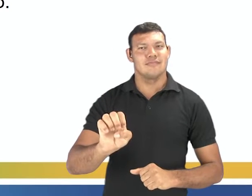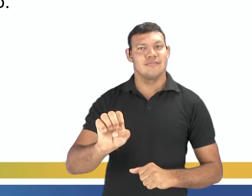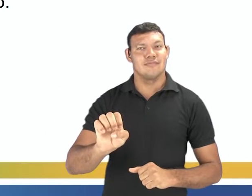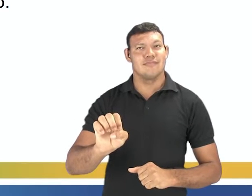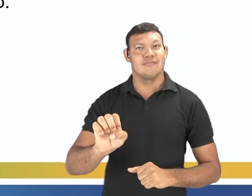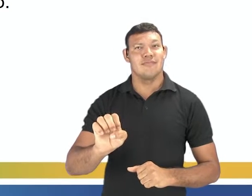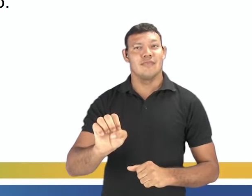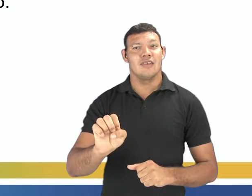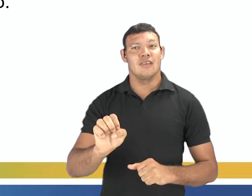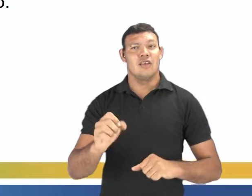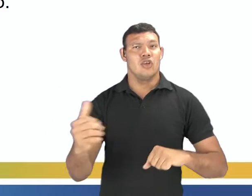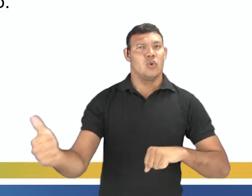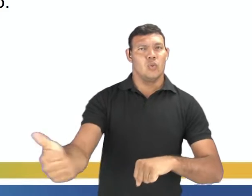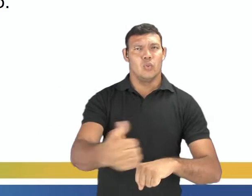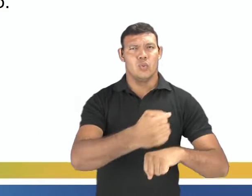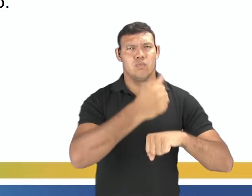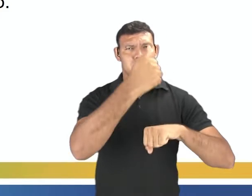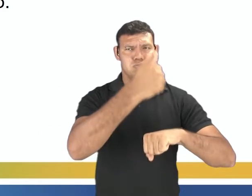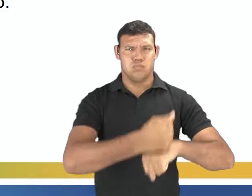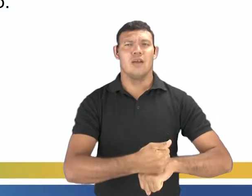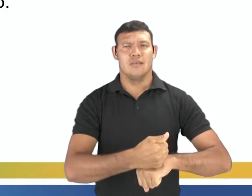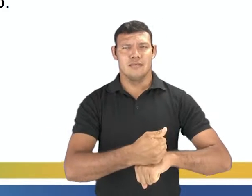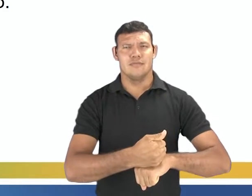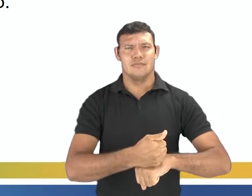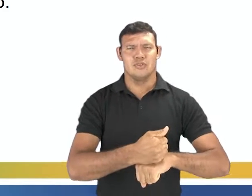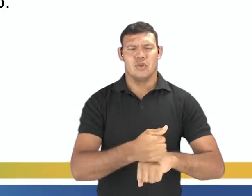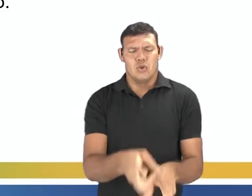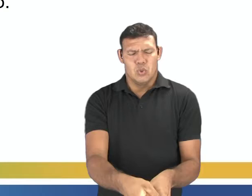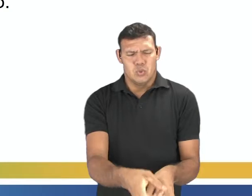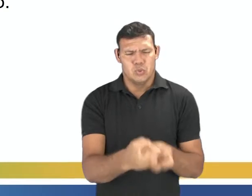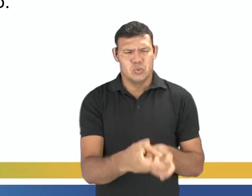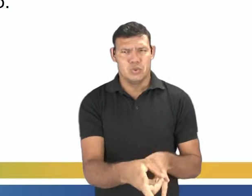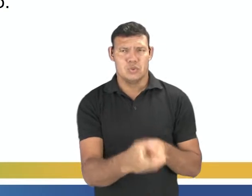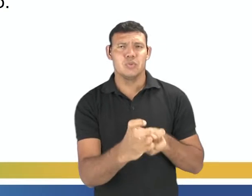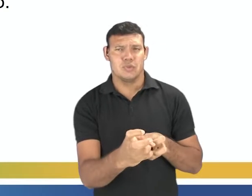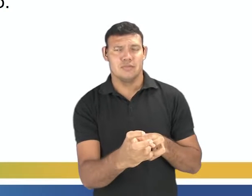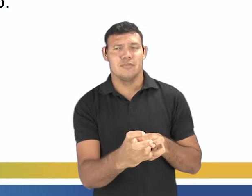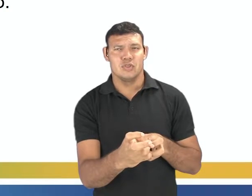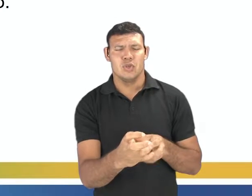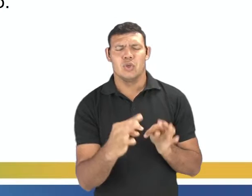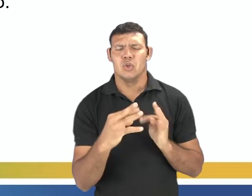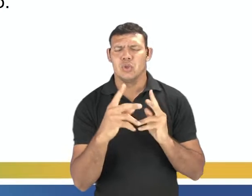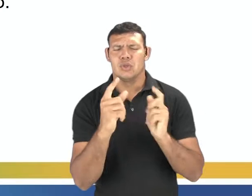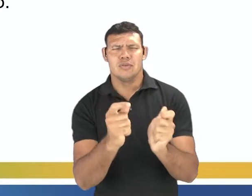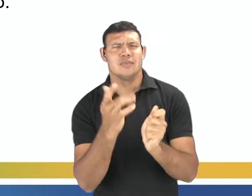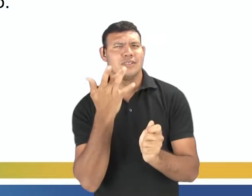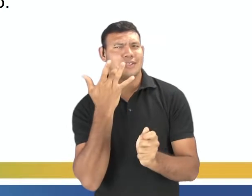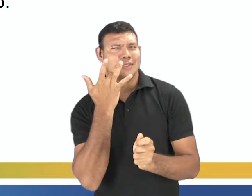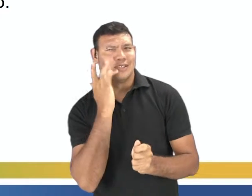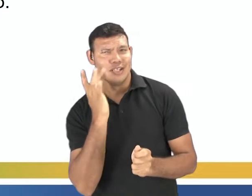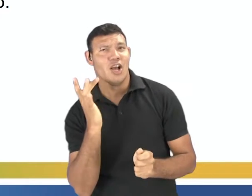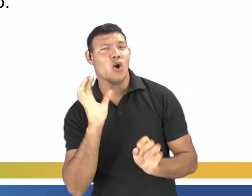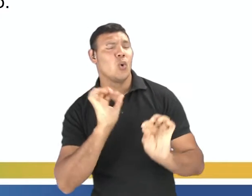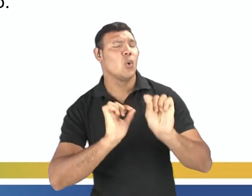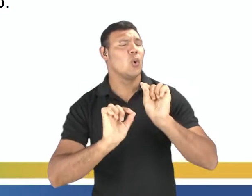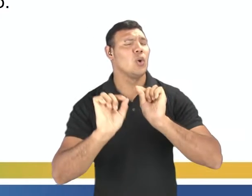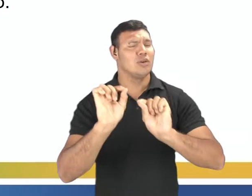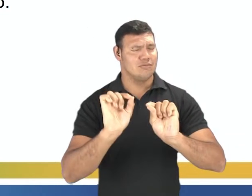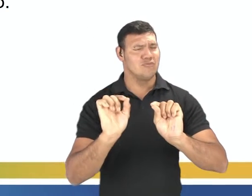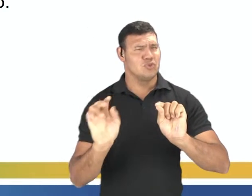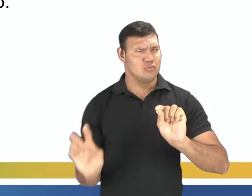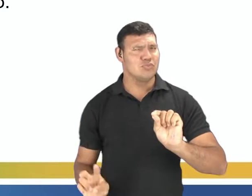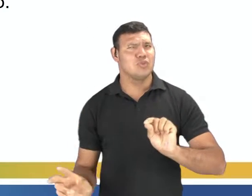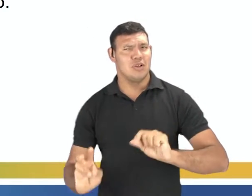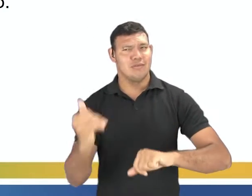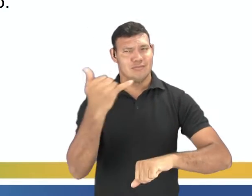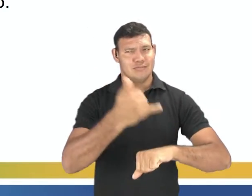retirar de suas colônias tudo aquilo que pudesse de valioso. Quando a gente fala tudo que pudesse ser valioso, a gente leva em consideração aí os